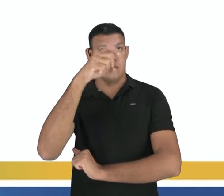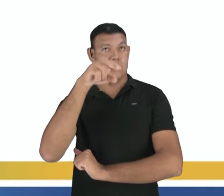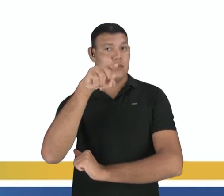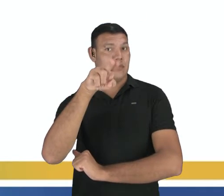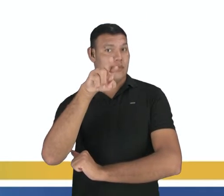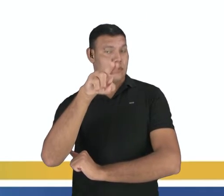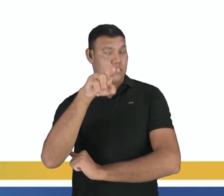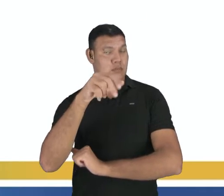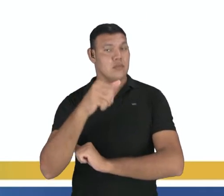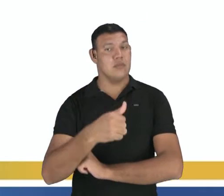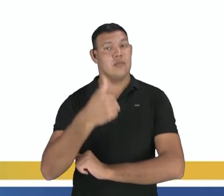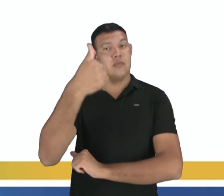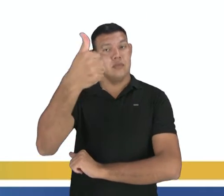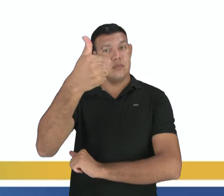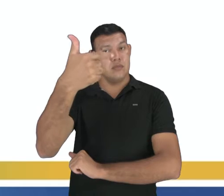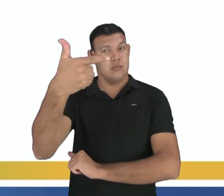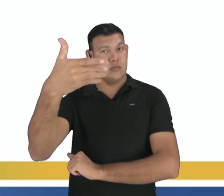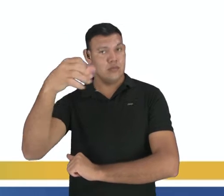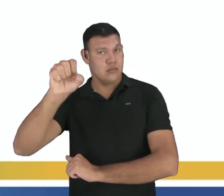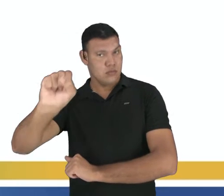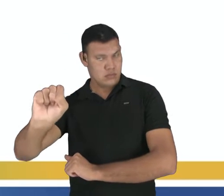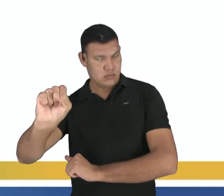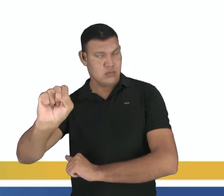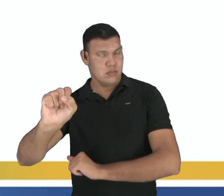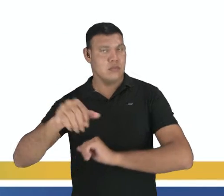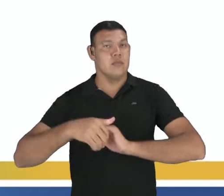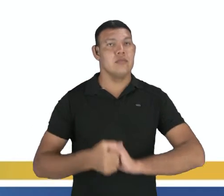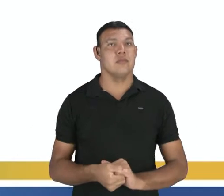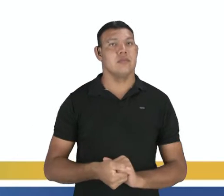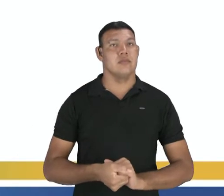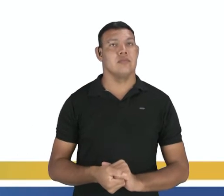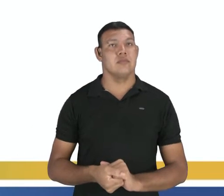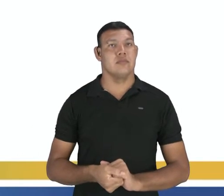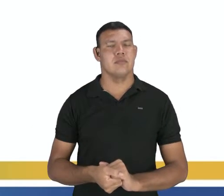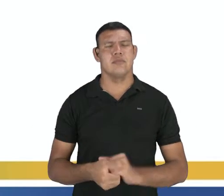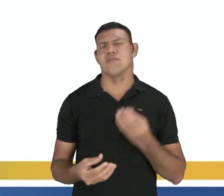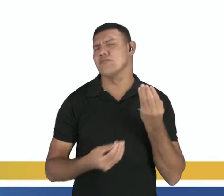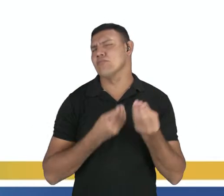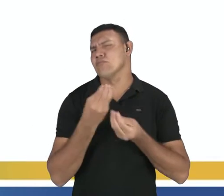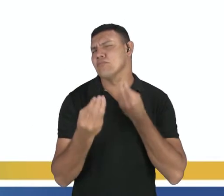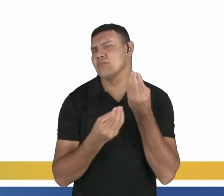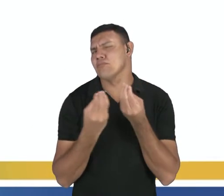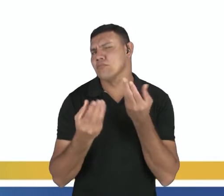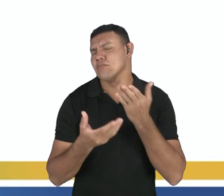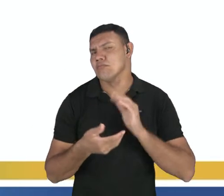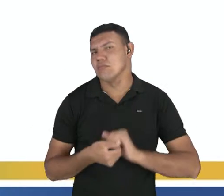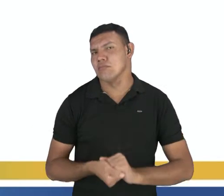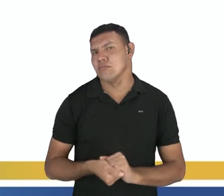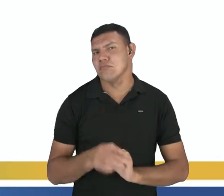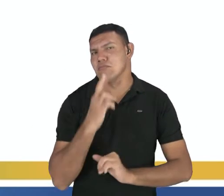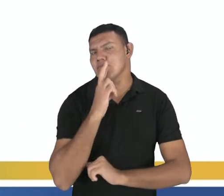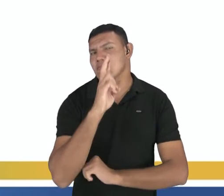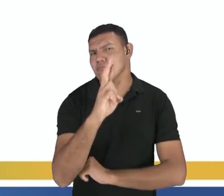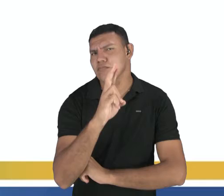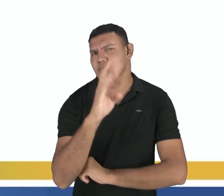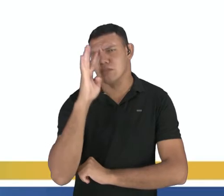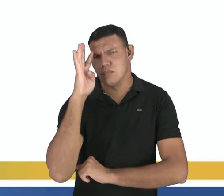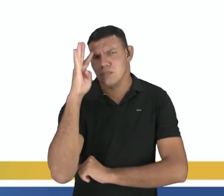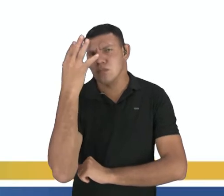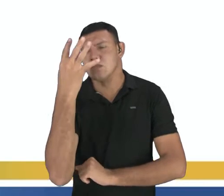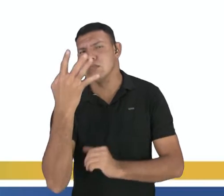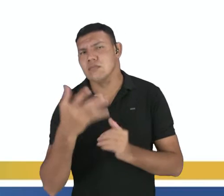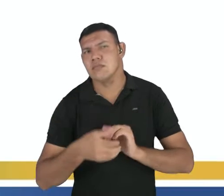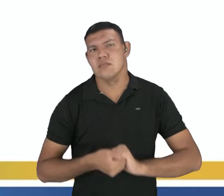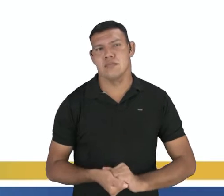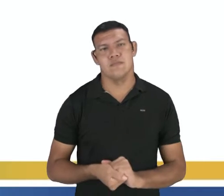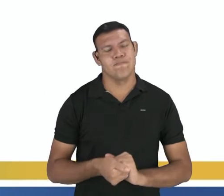esse termo é igual a 128. Como nós podemos solucionar essa